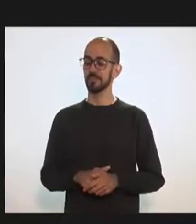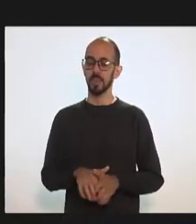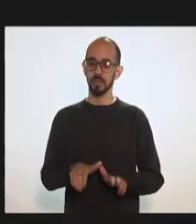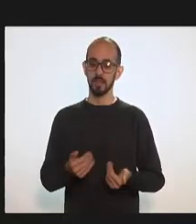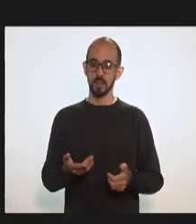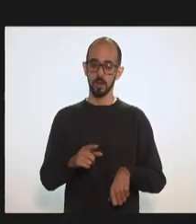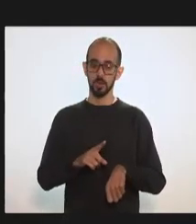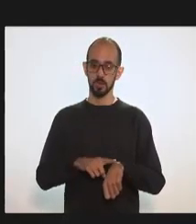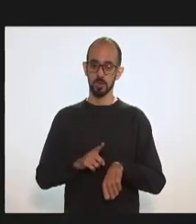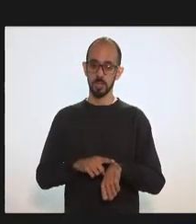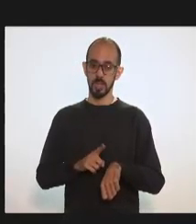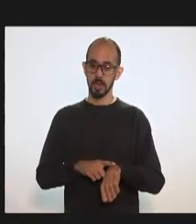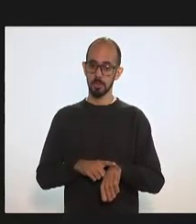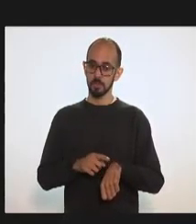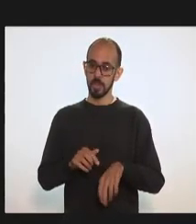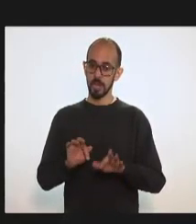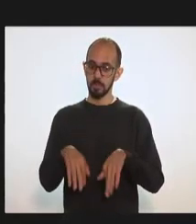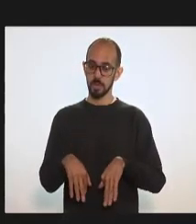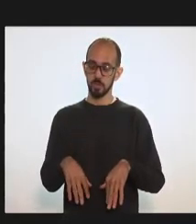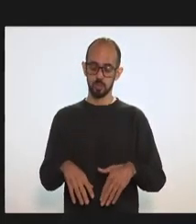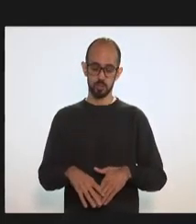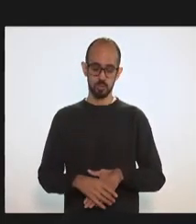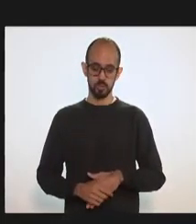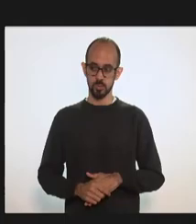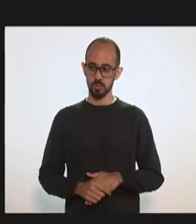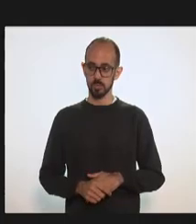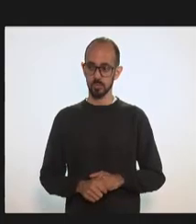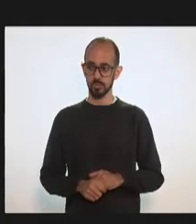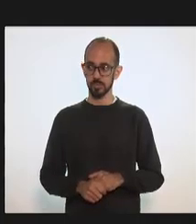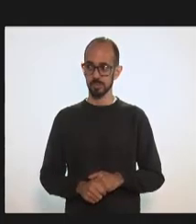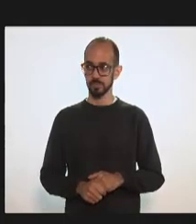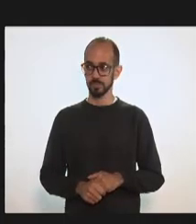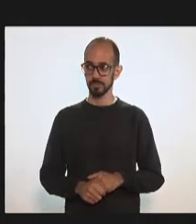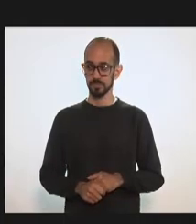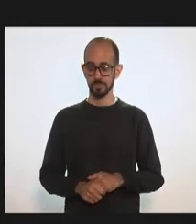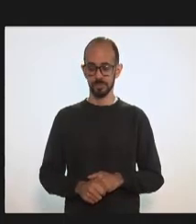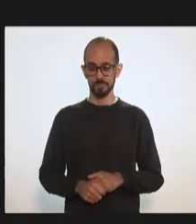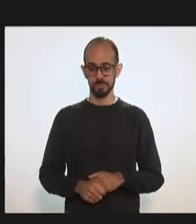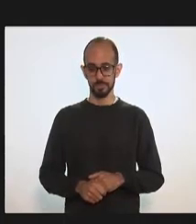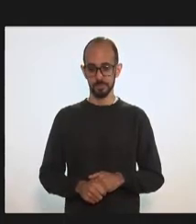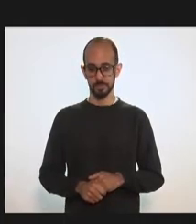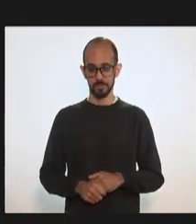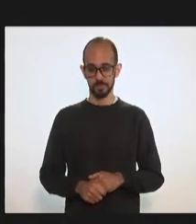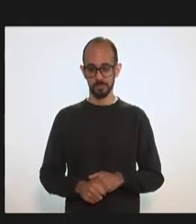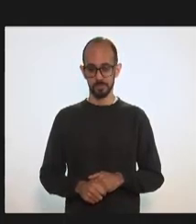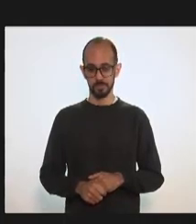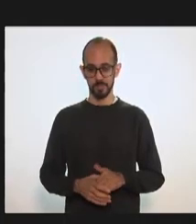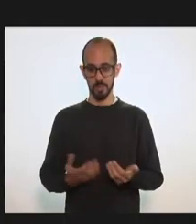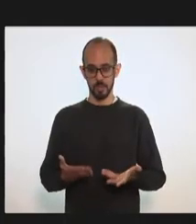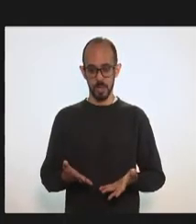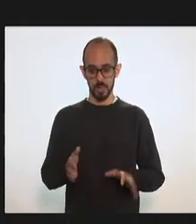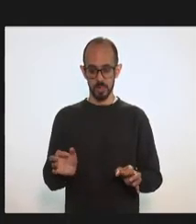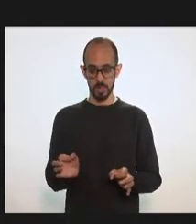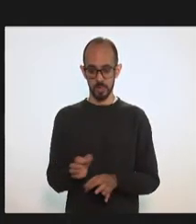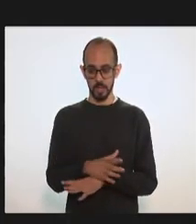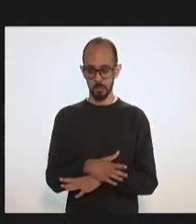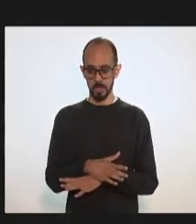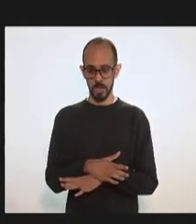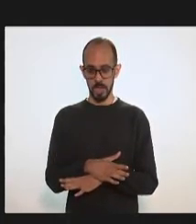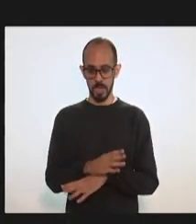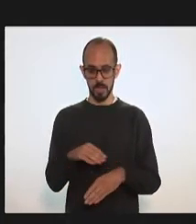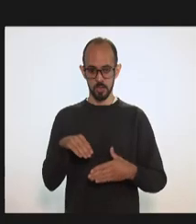Rosenberg? Calma que eu vou liberar a máquina para outros municípios. Calma. Põe vírgula, começando pelo município de